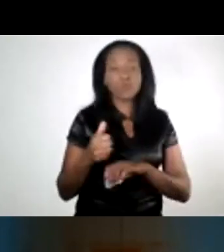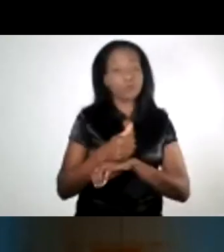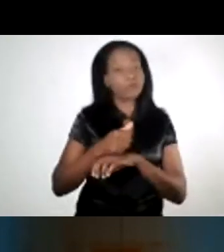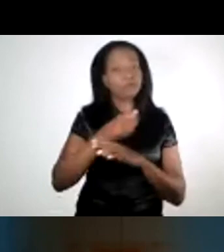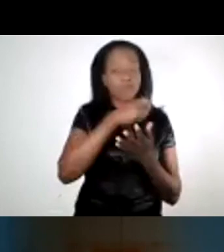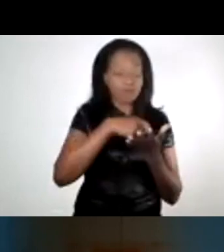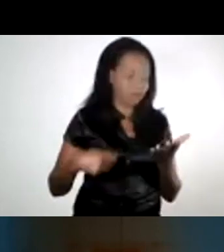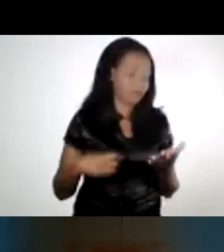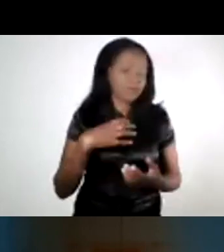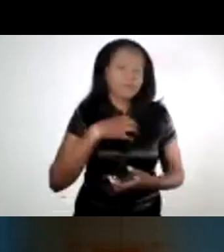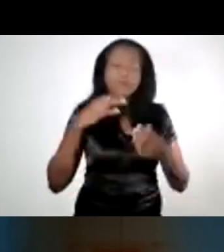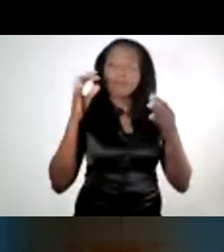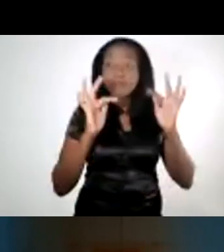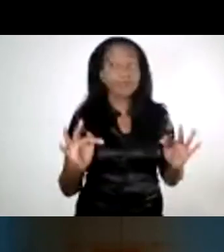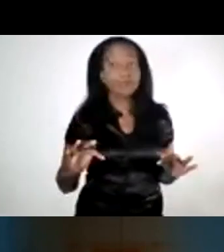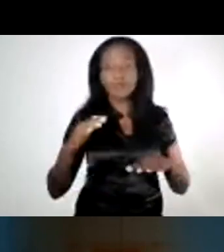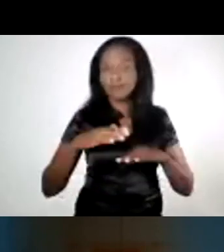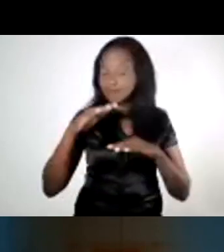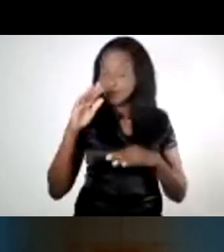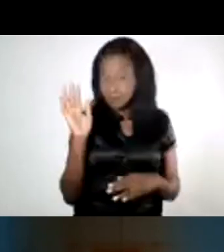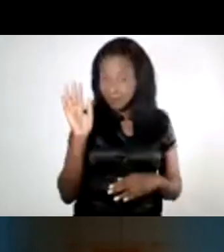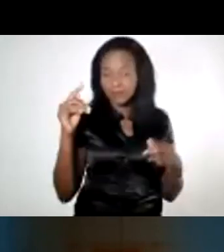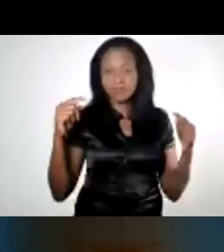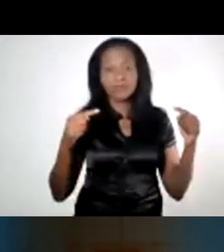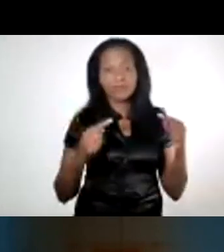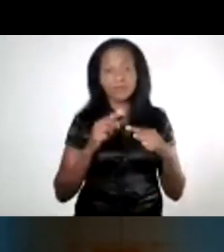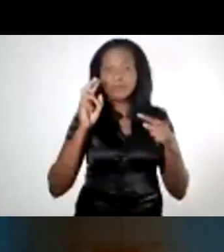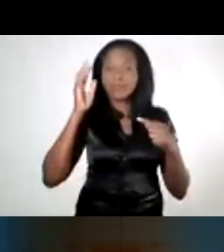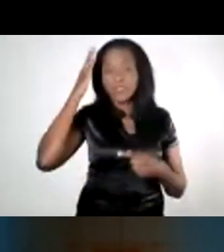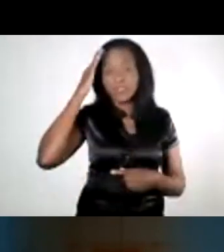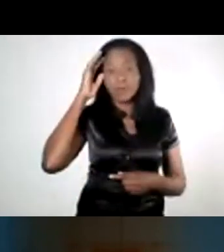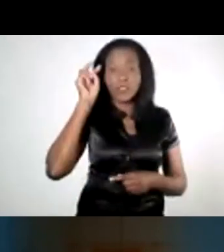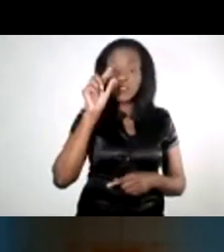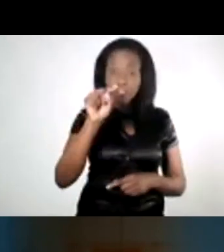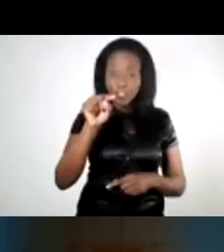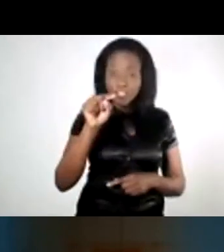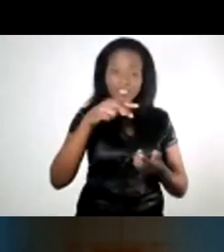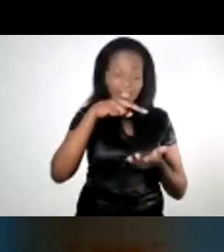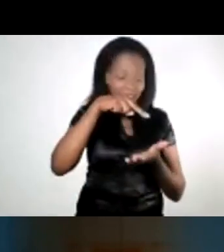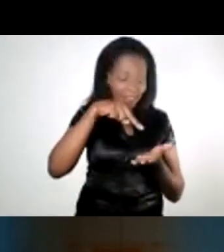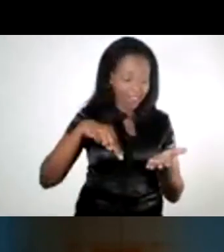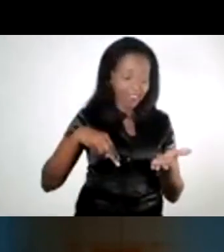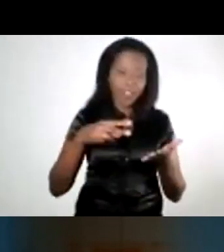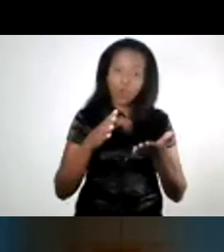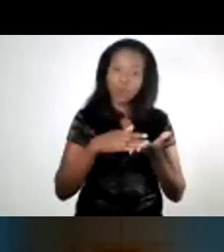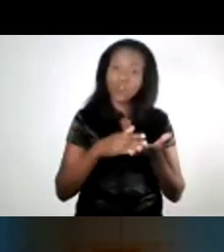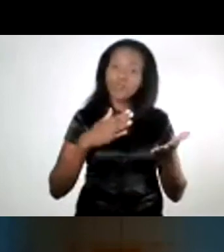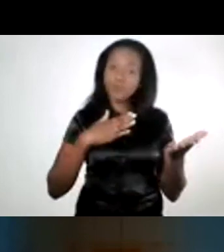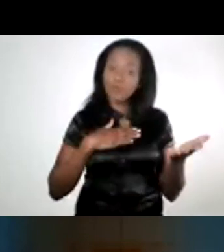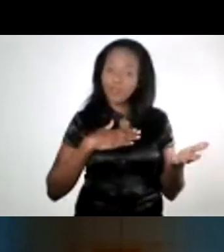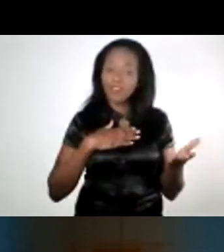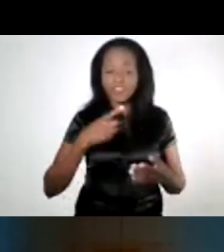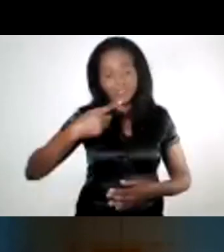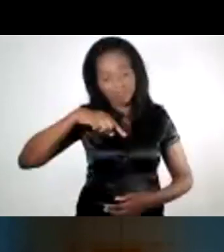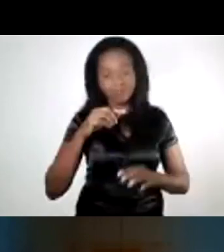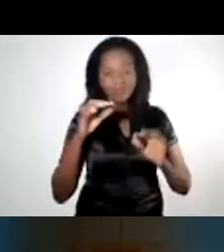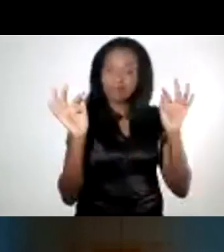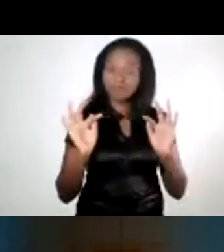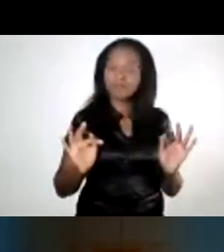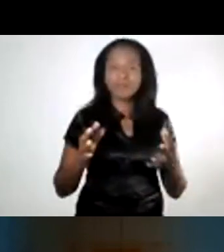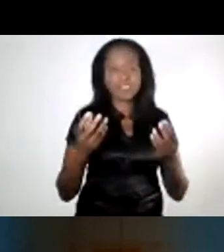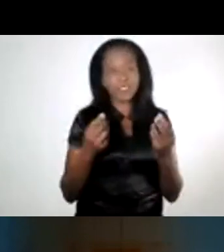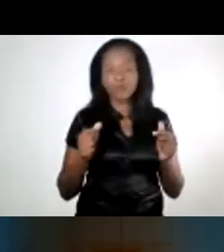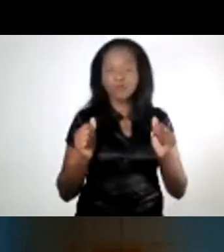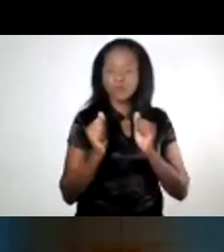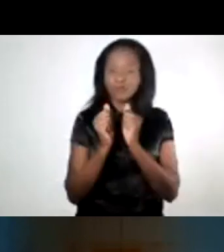do escritor, da escritora, é que você leia o livro que ele escreveu. Então, a gente está muito feliz de compartilhar com